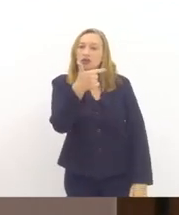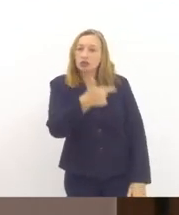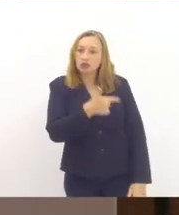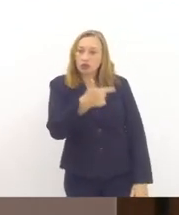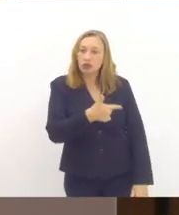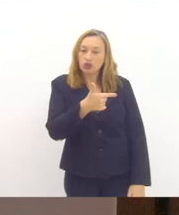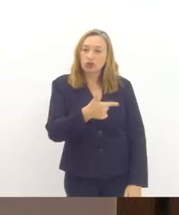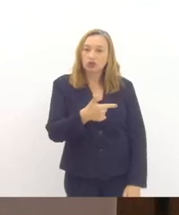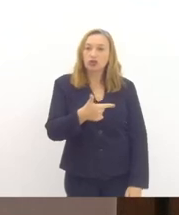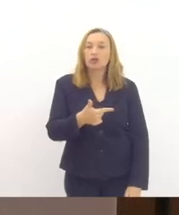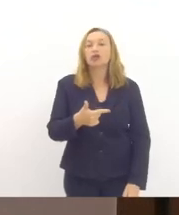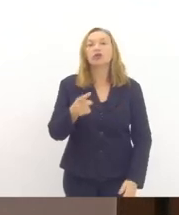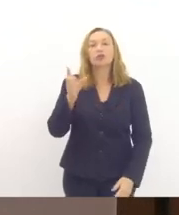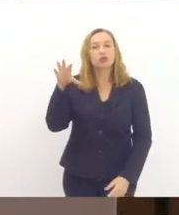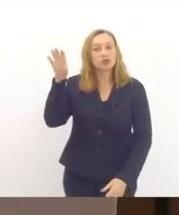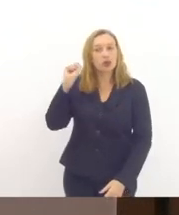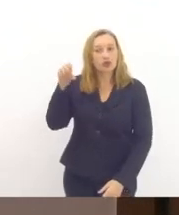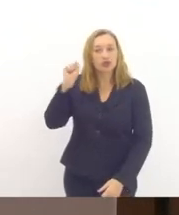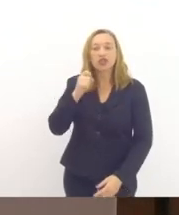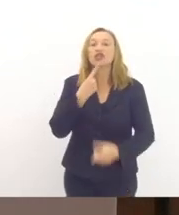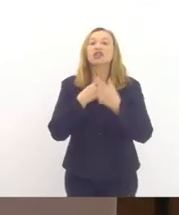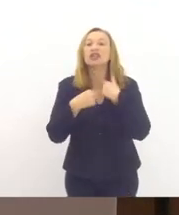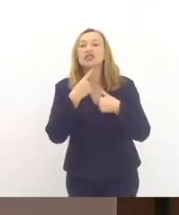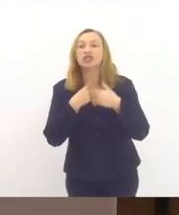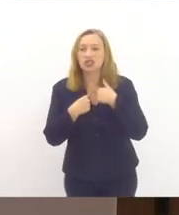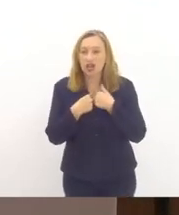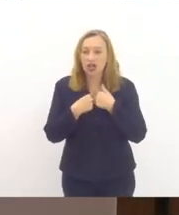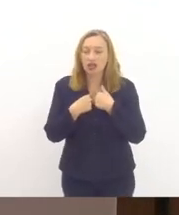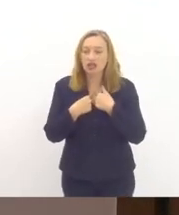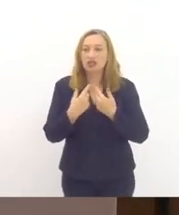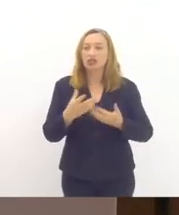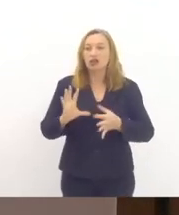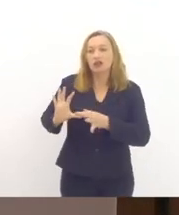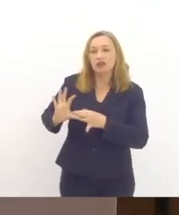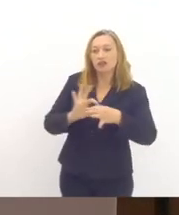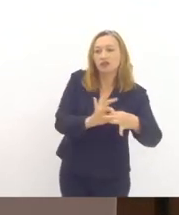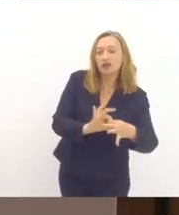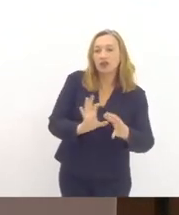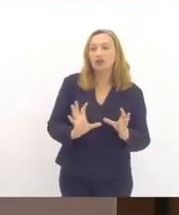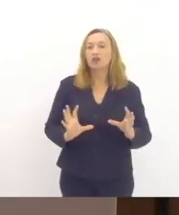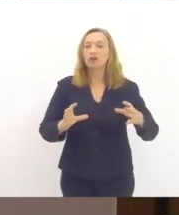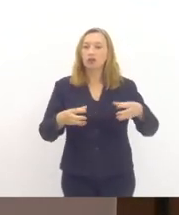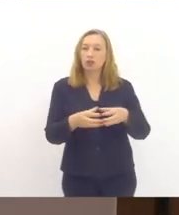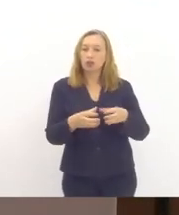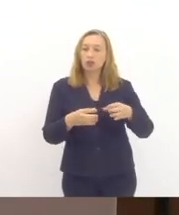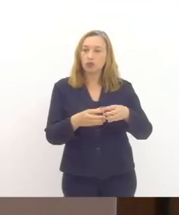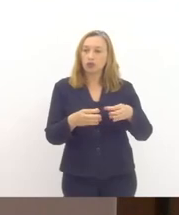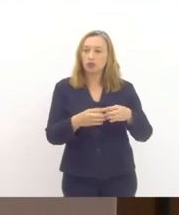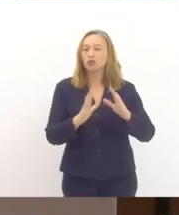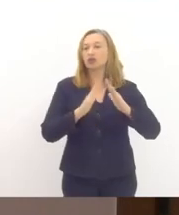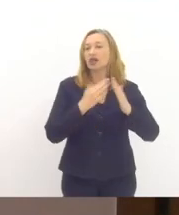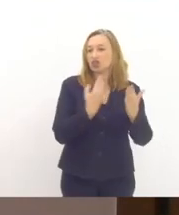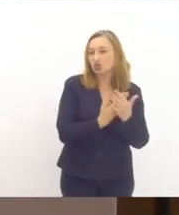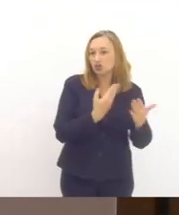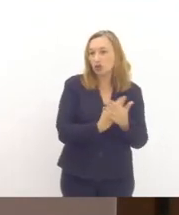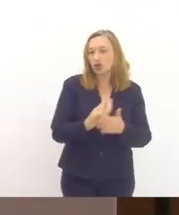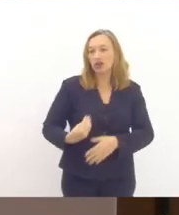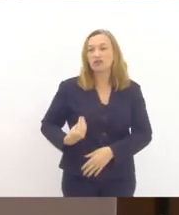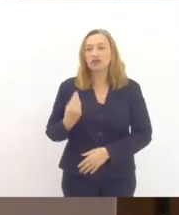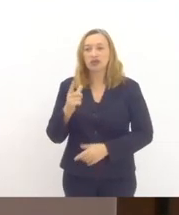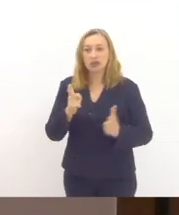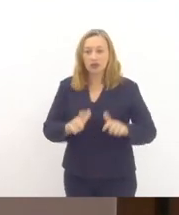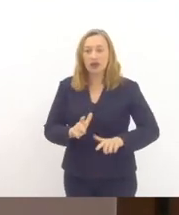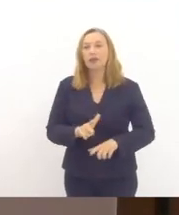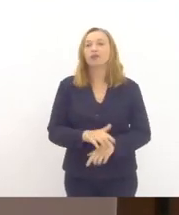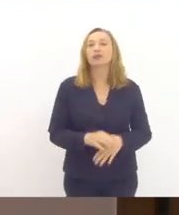desejarem, inclusive como uma forma de integração e de vínculo com a comunidade escolar que ali se faz presente. Tá?